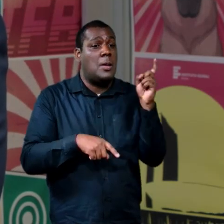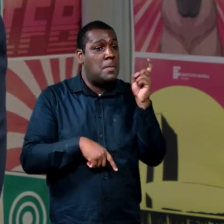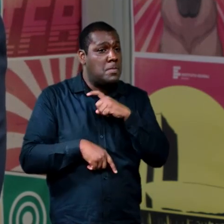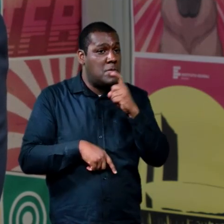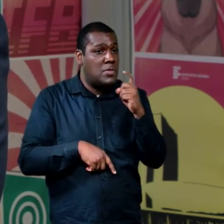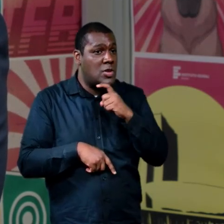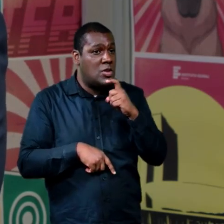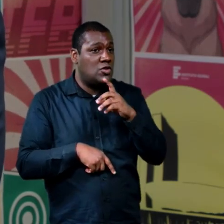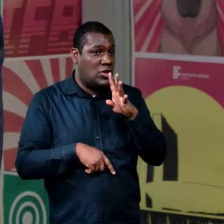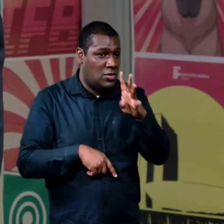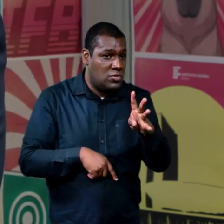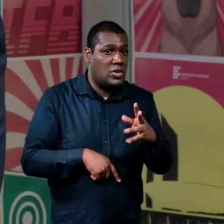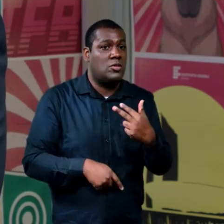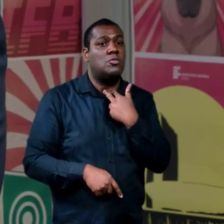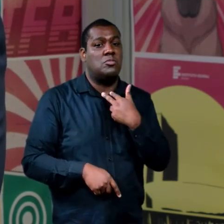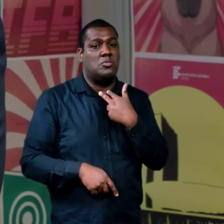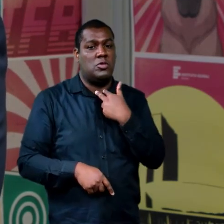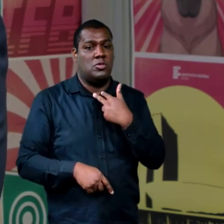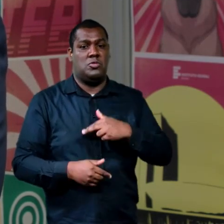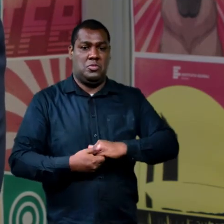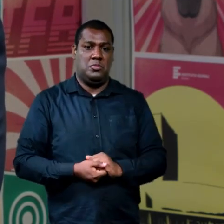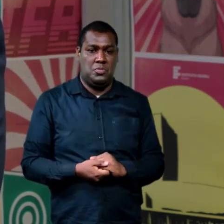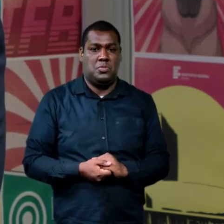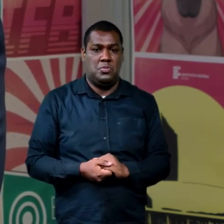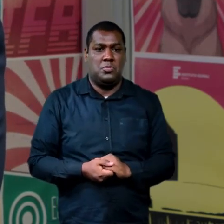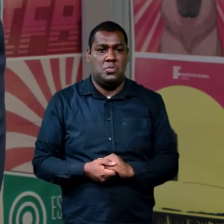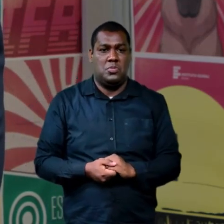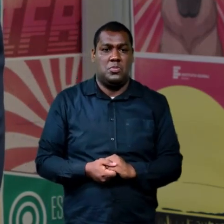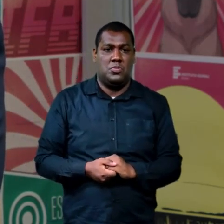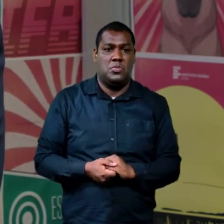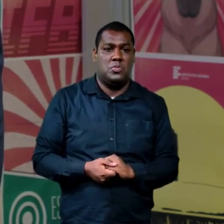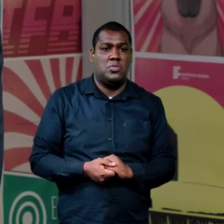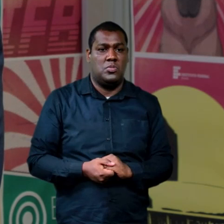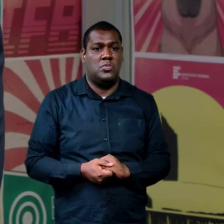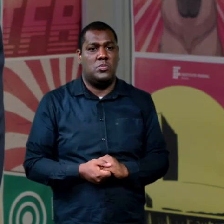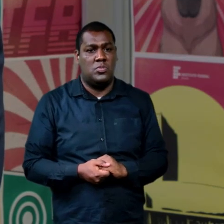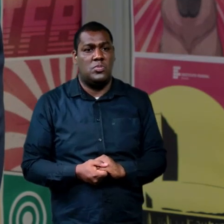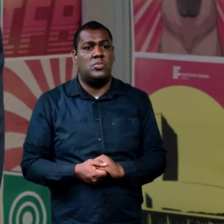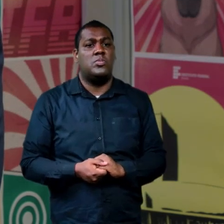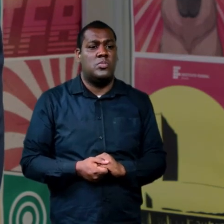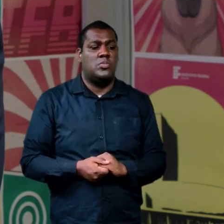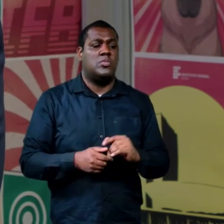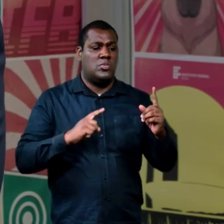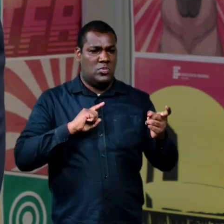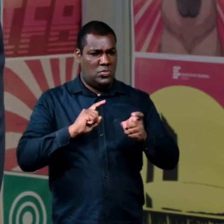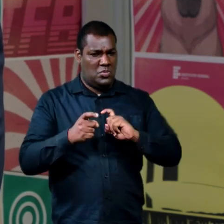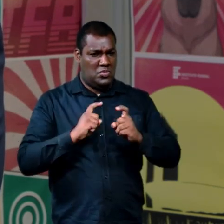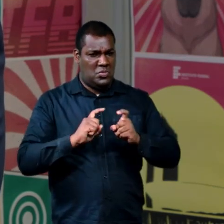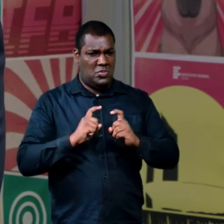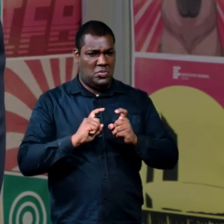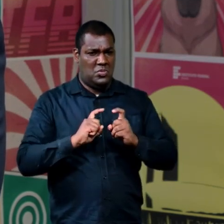que estão procedendo de má-fé também, aí a administração tem o dever também de atuar nesse caso, mas a gente sempre parte do pressuposto que